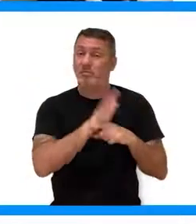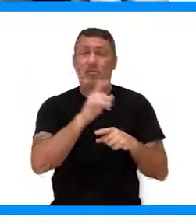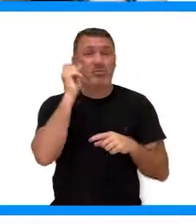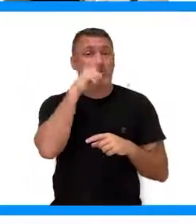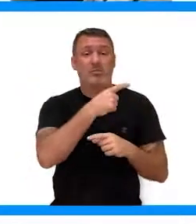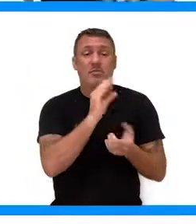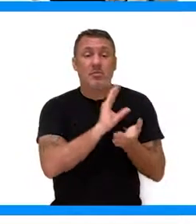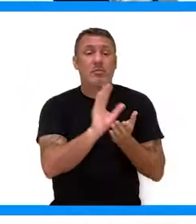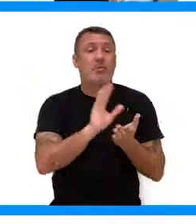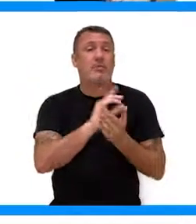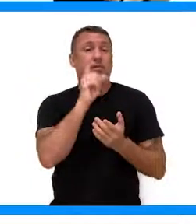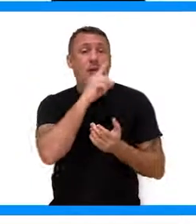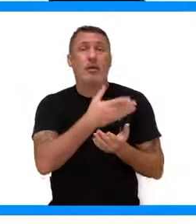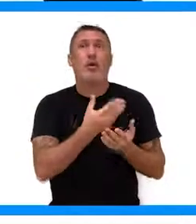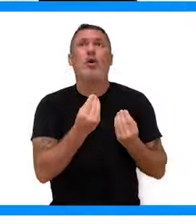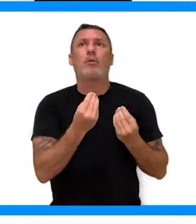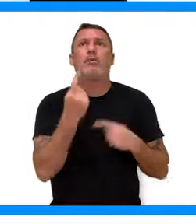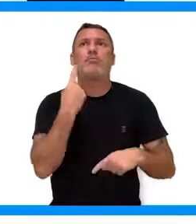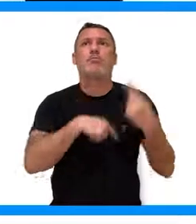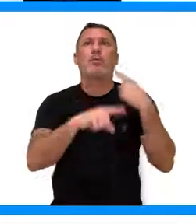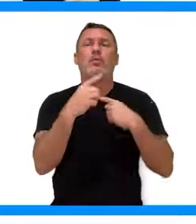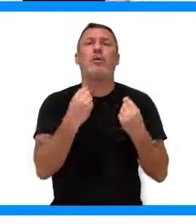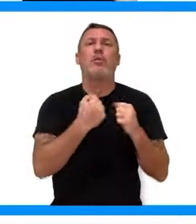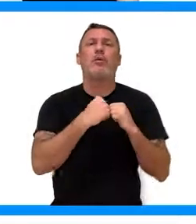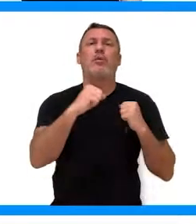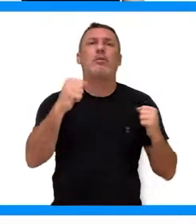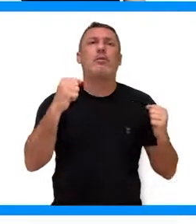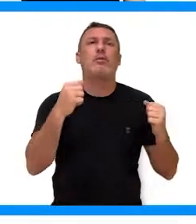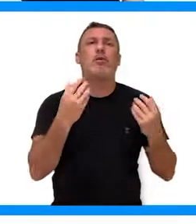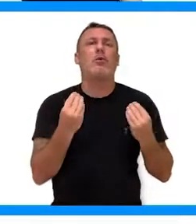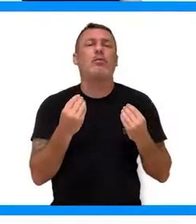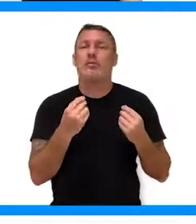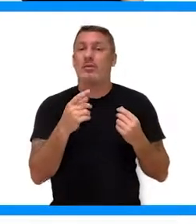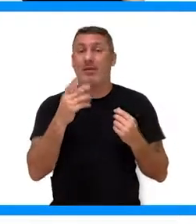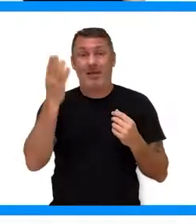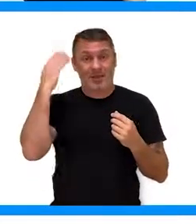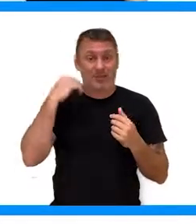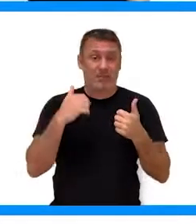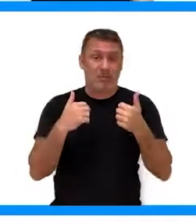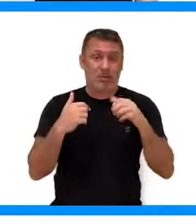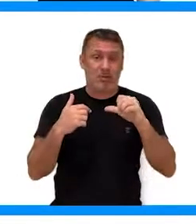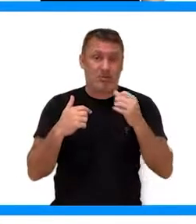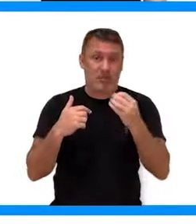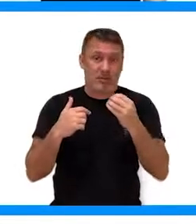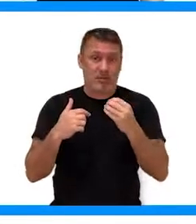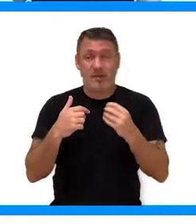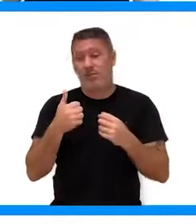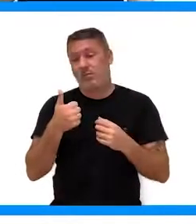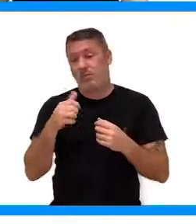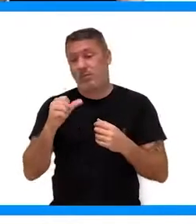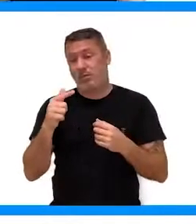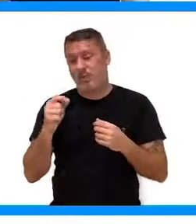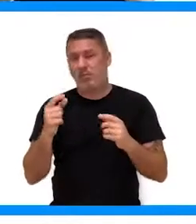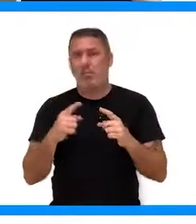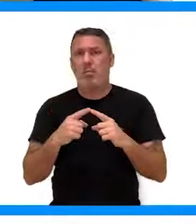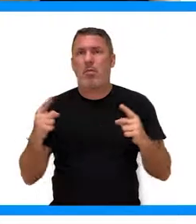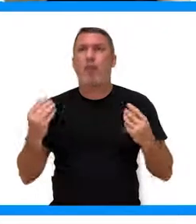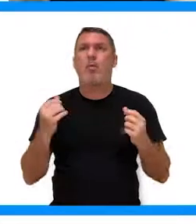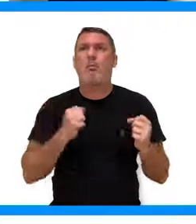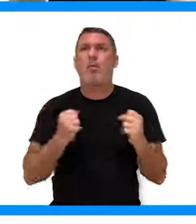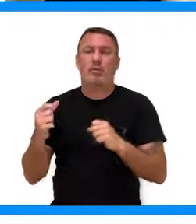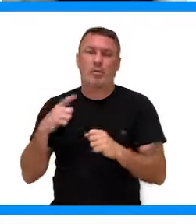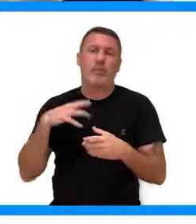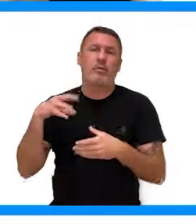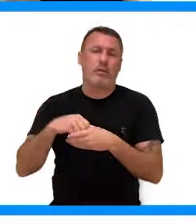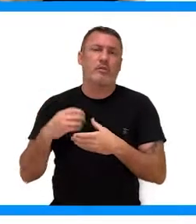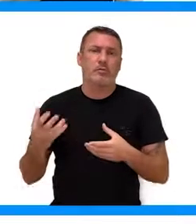vai. Então, entendam que, desde a década de 60 e 70, por exemplo, estes cresceram em termos